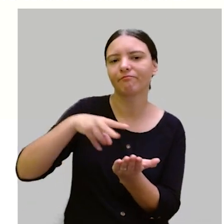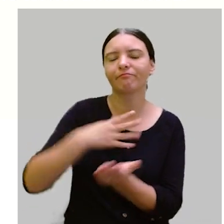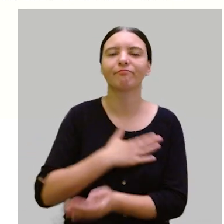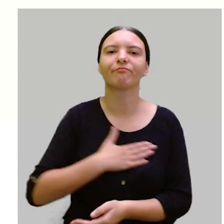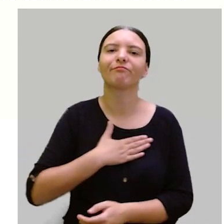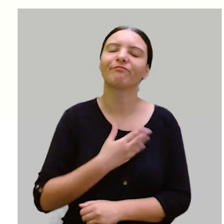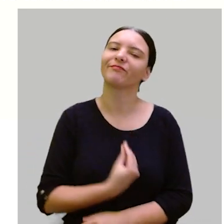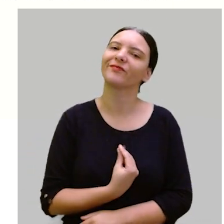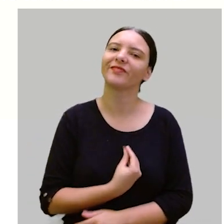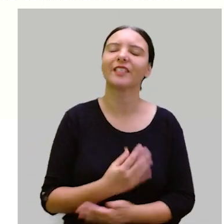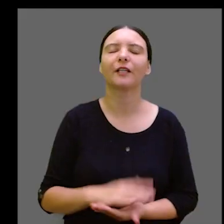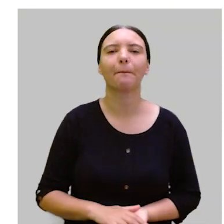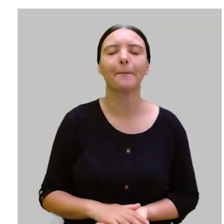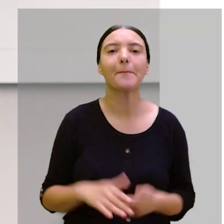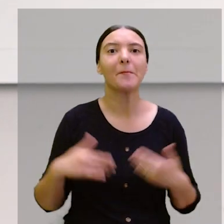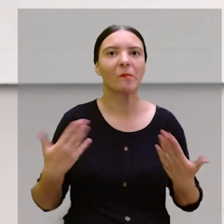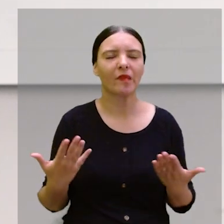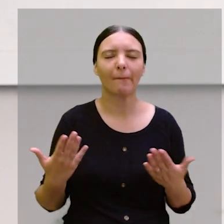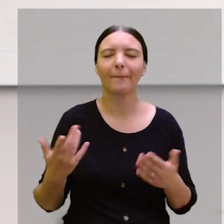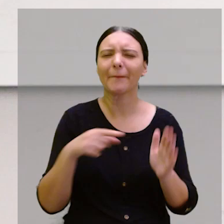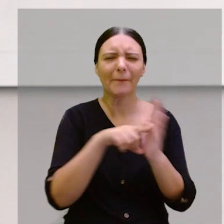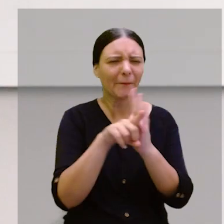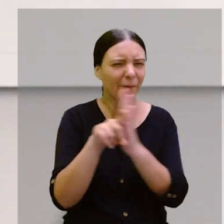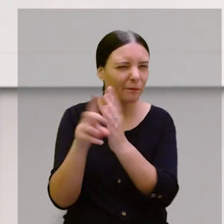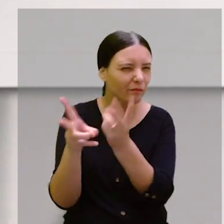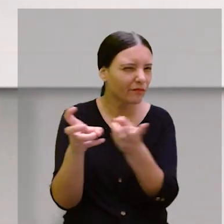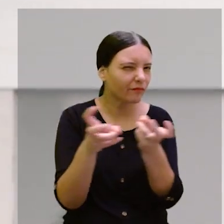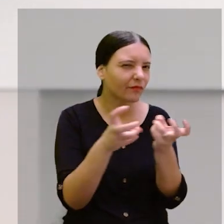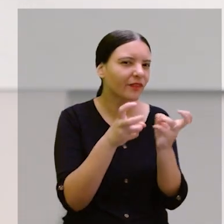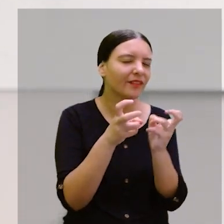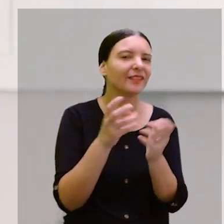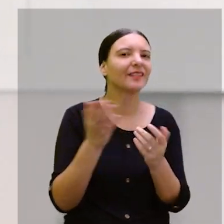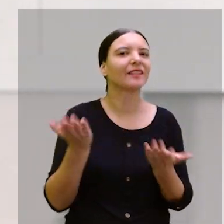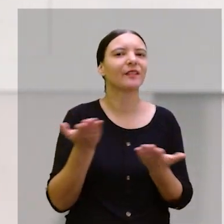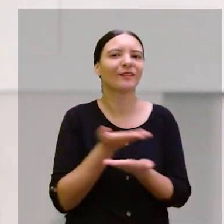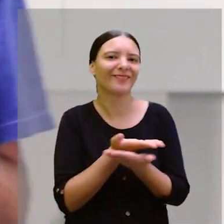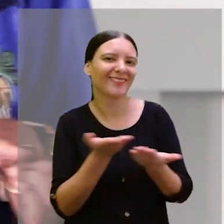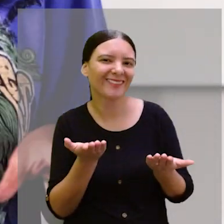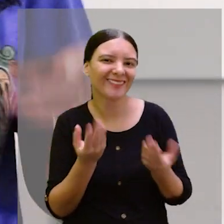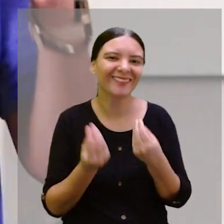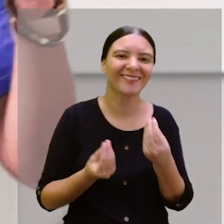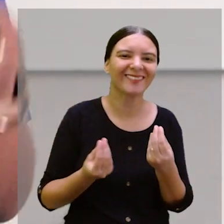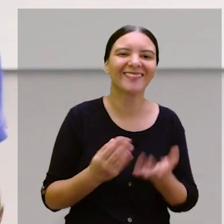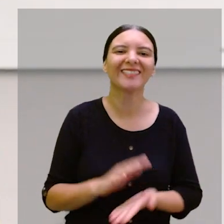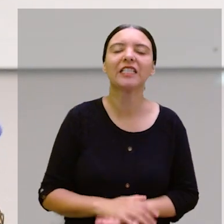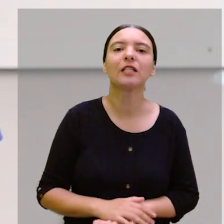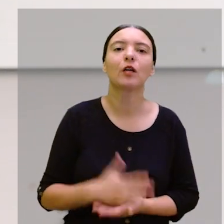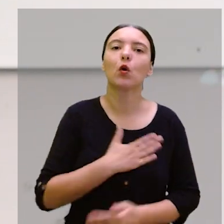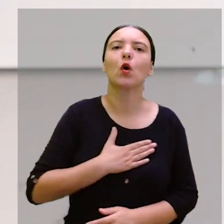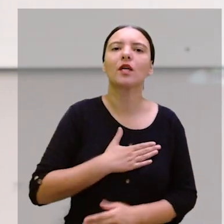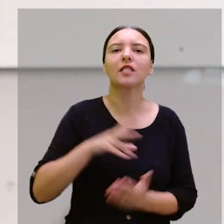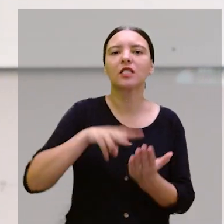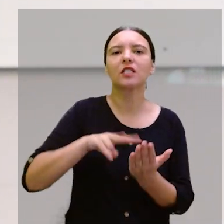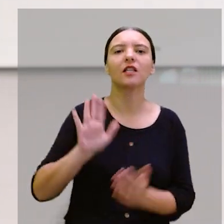viver. E aí, para saber que já checando um pouquinho as minhas chances com vocês hoje, quem gosta de